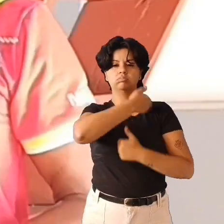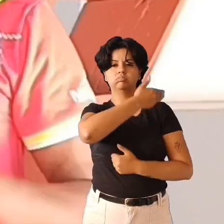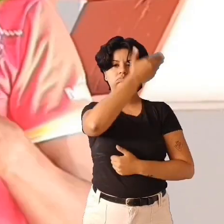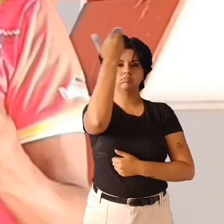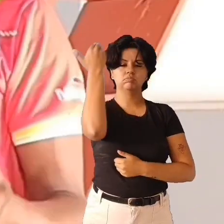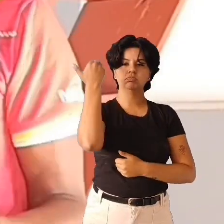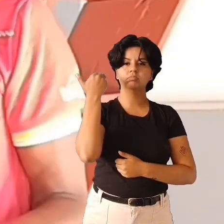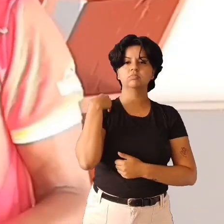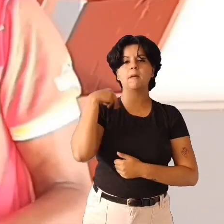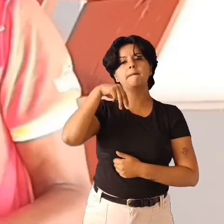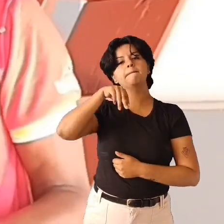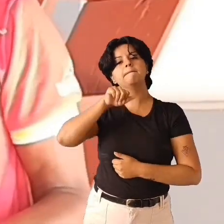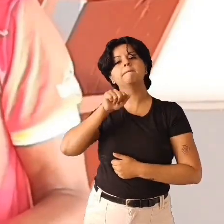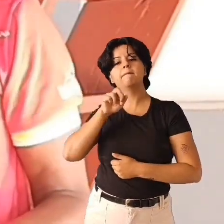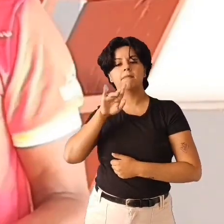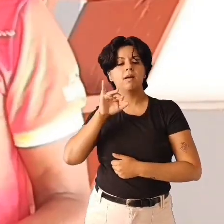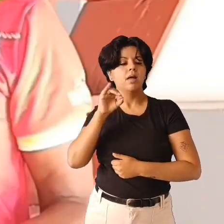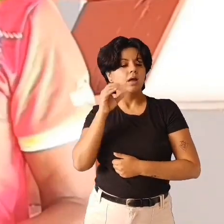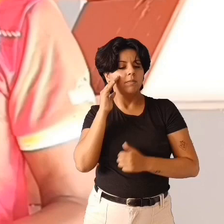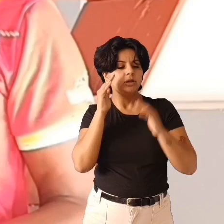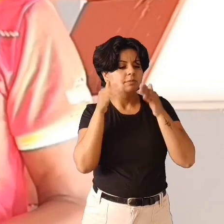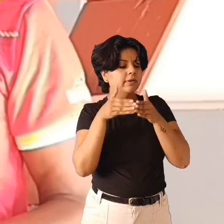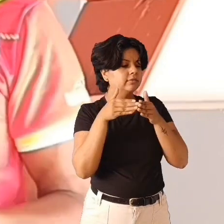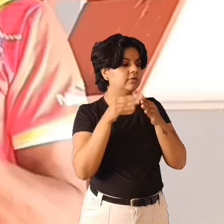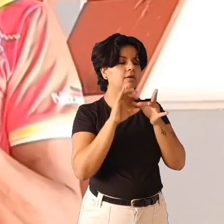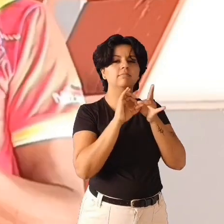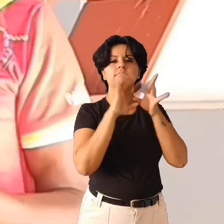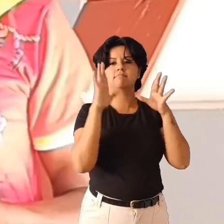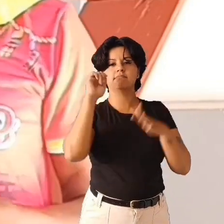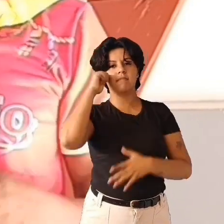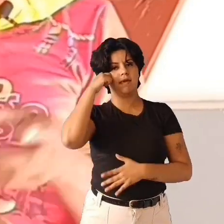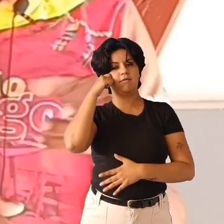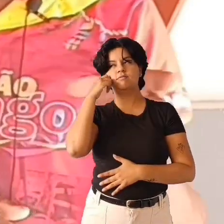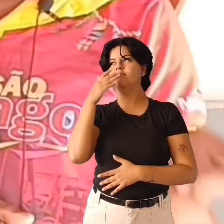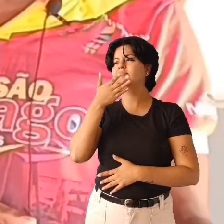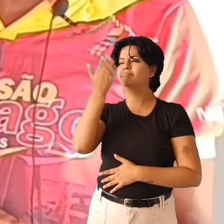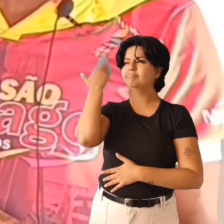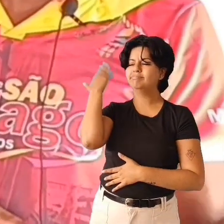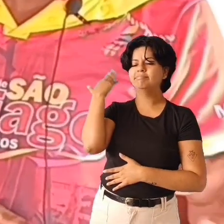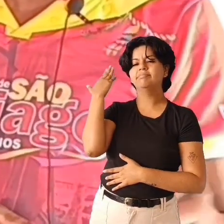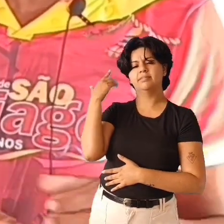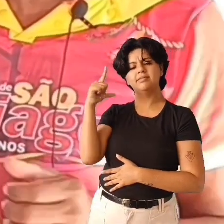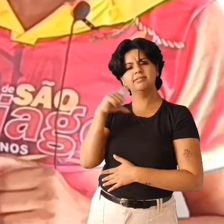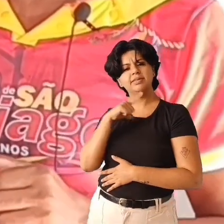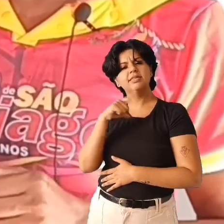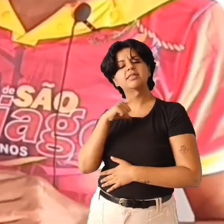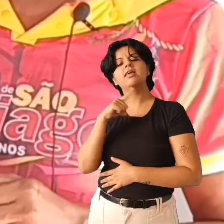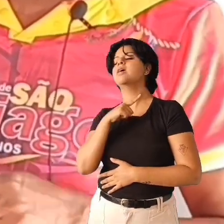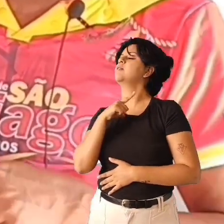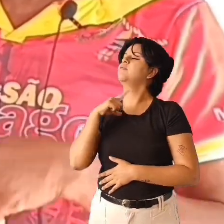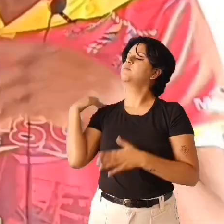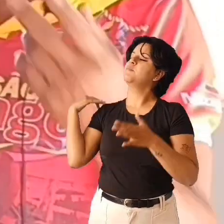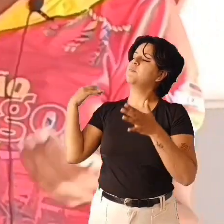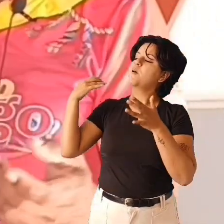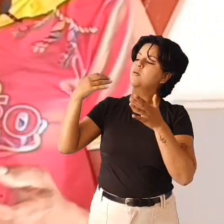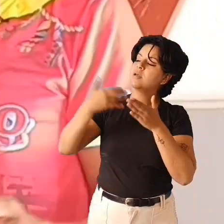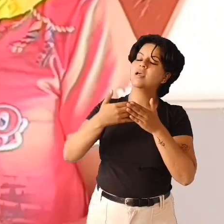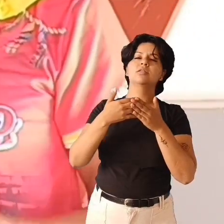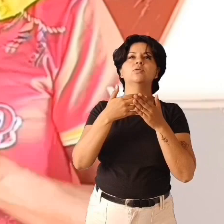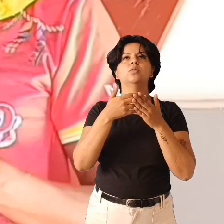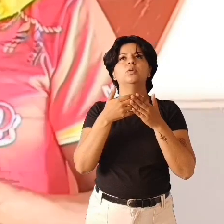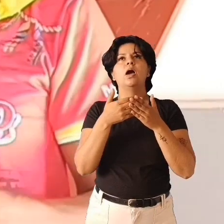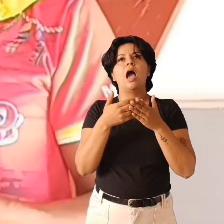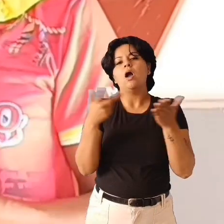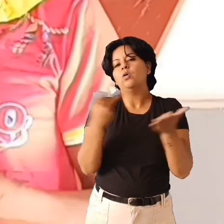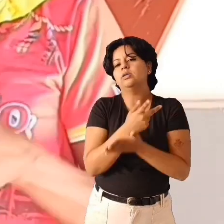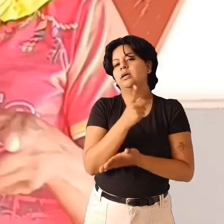A coroação de Nossa Senhora, mas dentro de uma perspectiva de liberdade do negro naquele dia. Então nós temos esse reinado que é